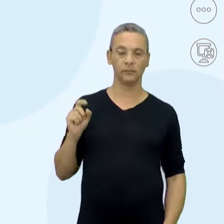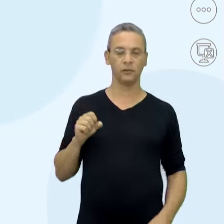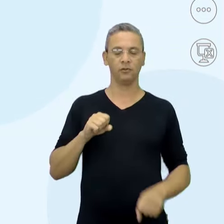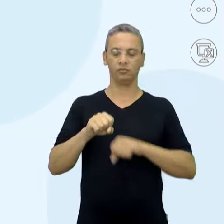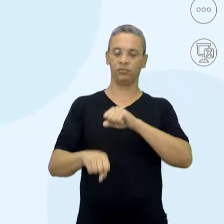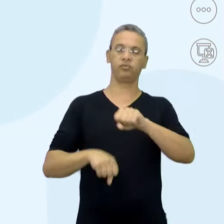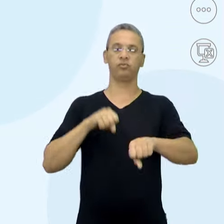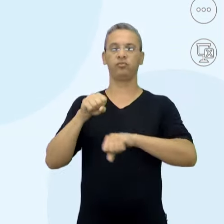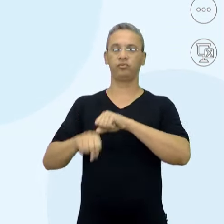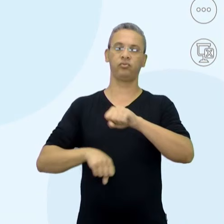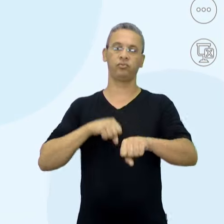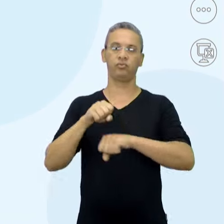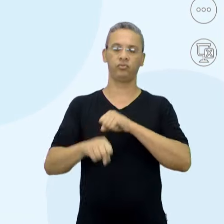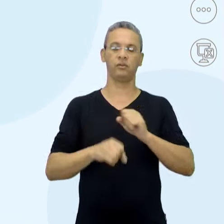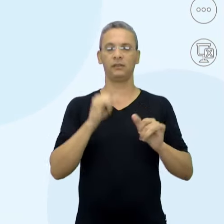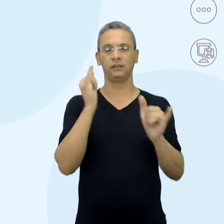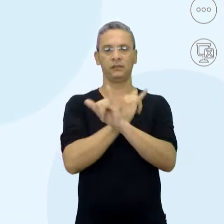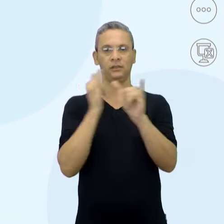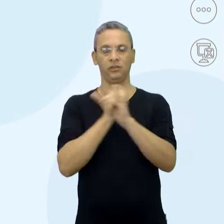mecânica.